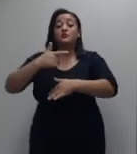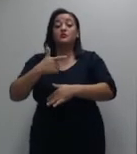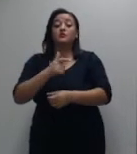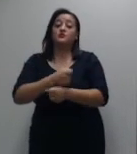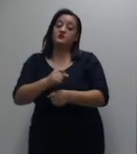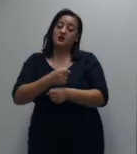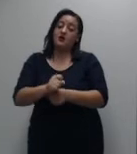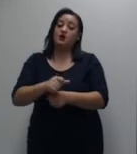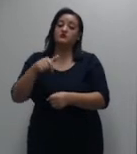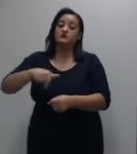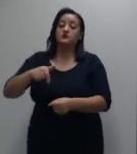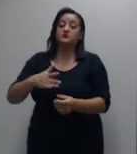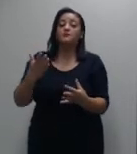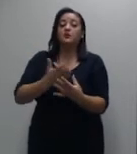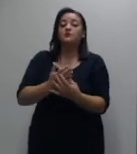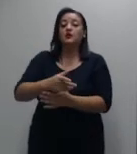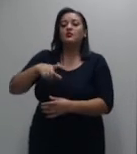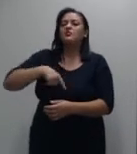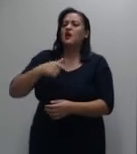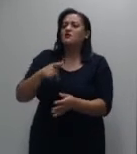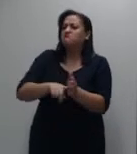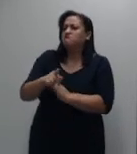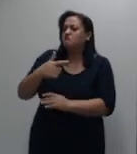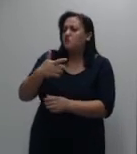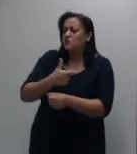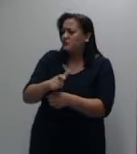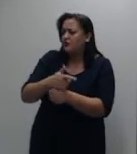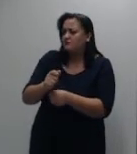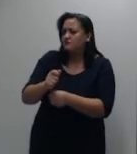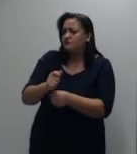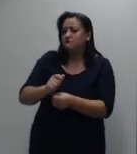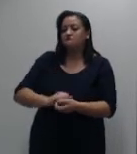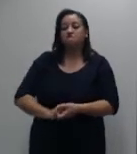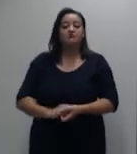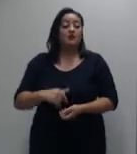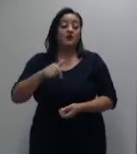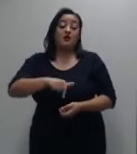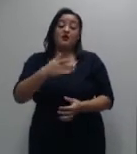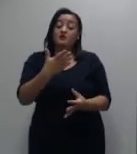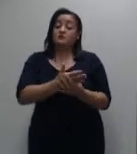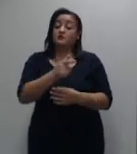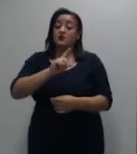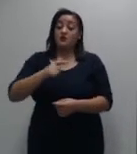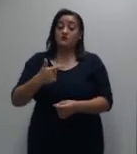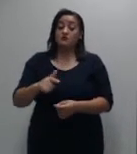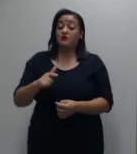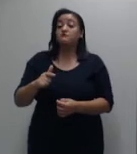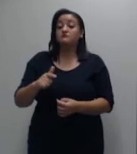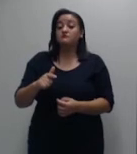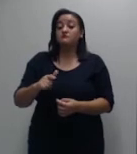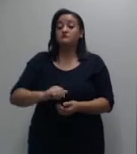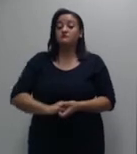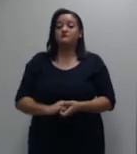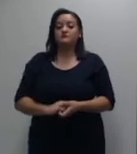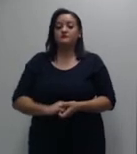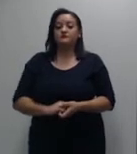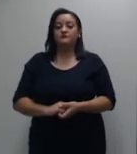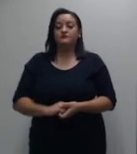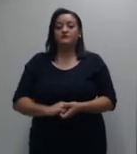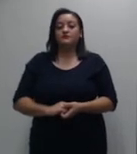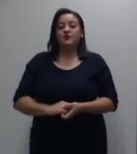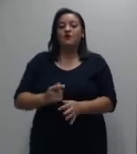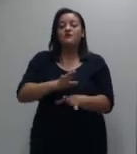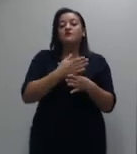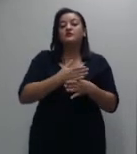esse caso tem dois anos não não tô aqui na estrada